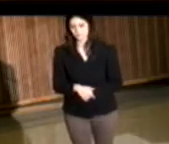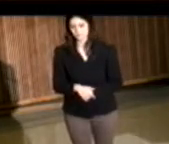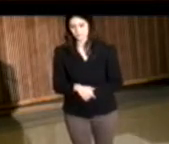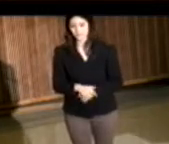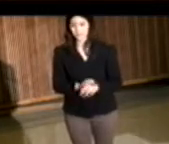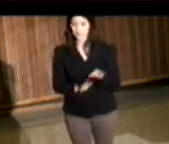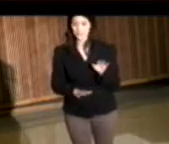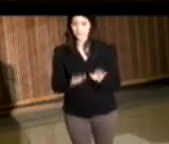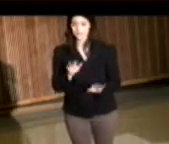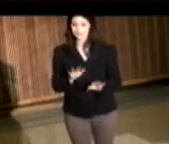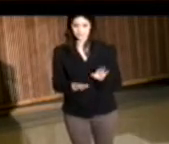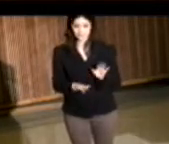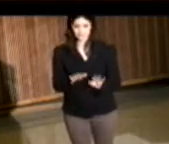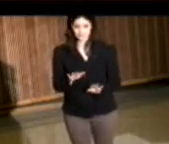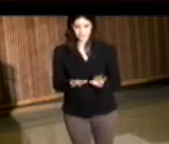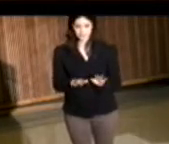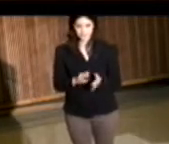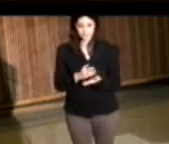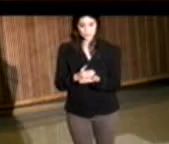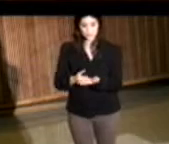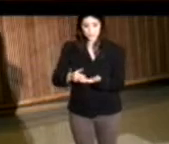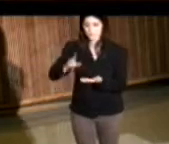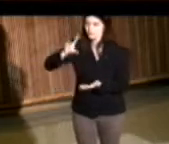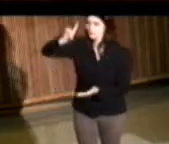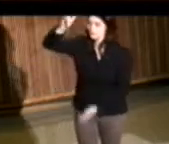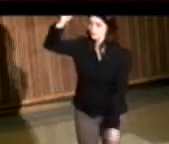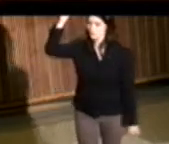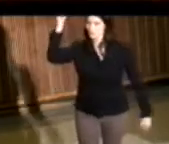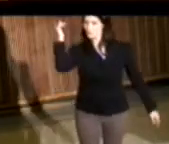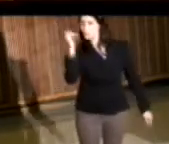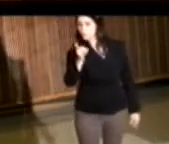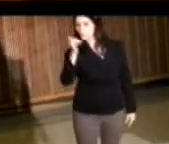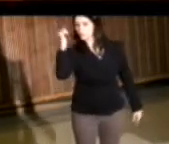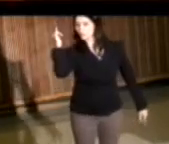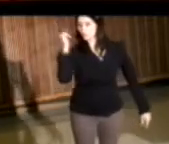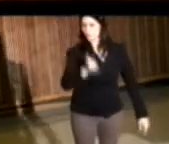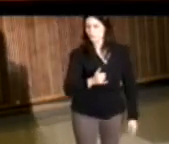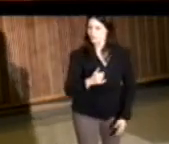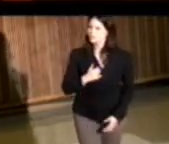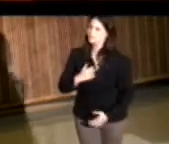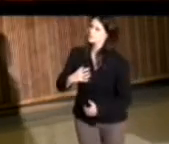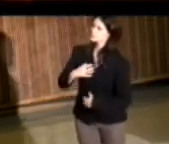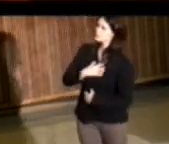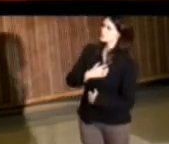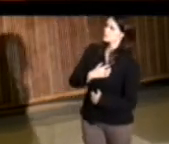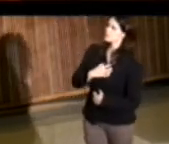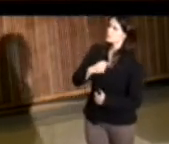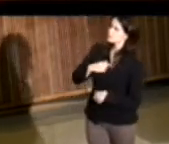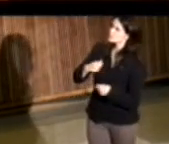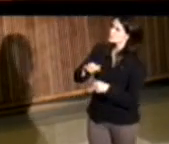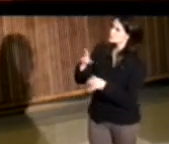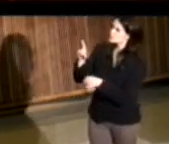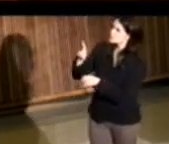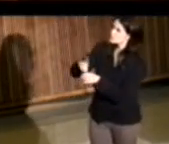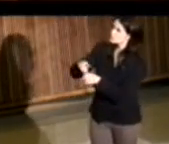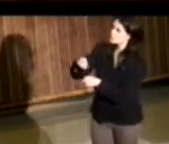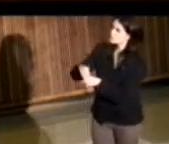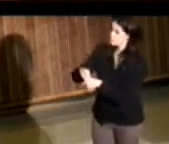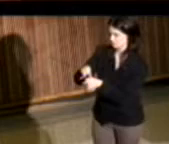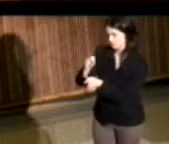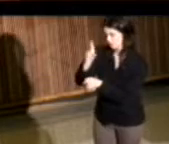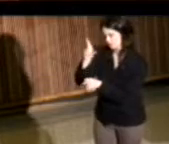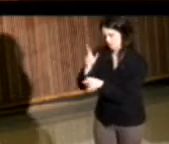Deus talvez te comece a ensinar você a colocar Ele em primeiro lugar com os dízimos e as ofertas, mas não vai parar aí